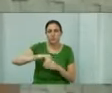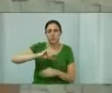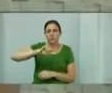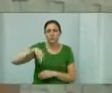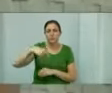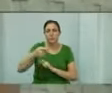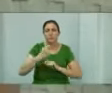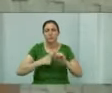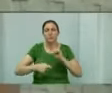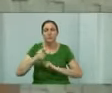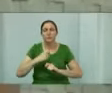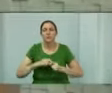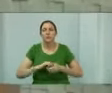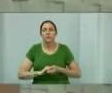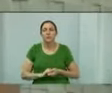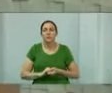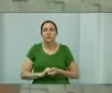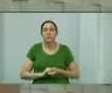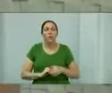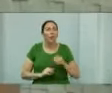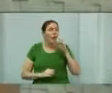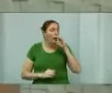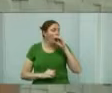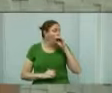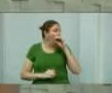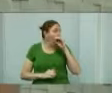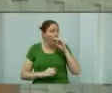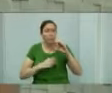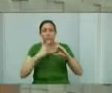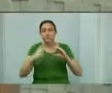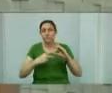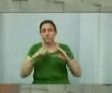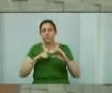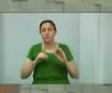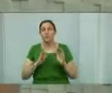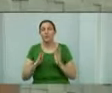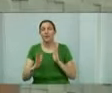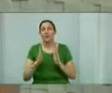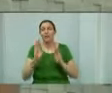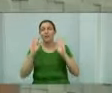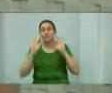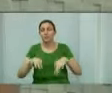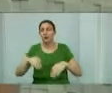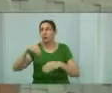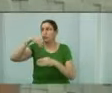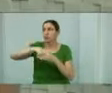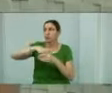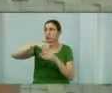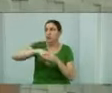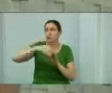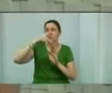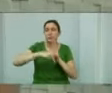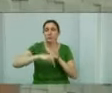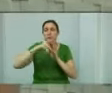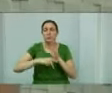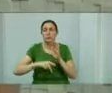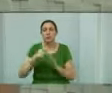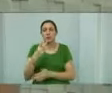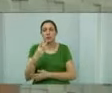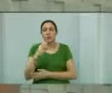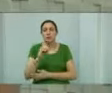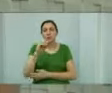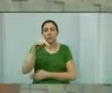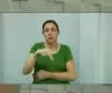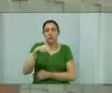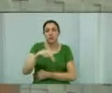gestão. A Câmara terá como prazo final para a votação do projeto de lei orçamentária anual o dia 30 de